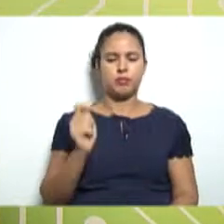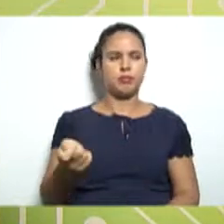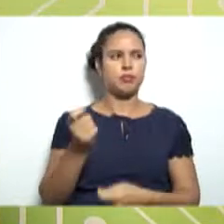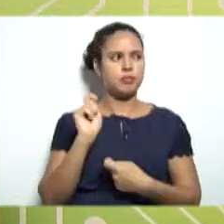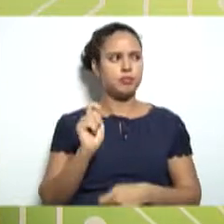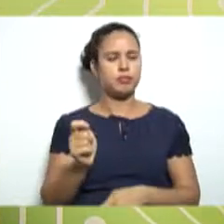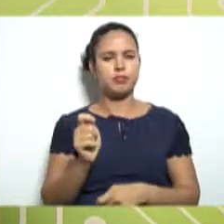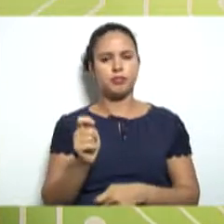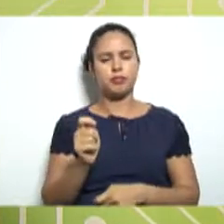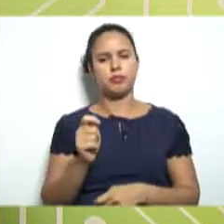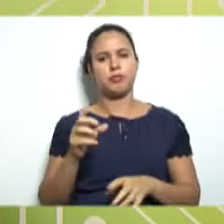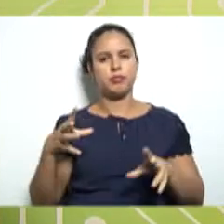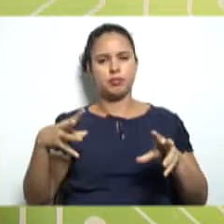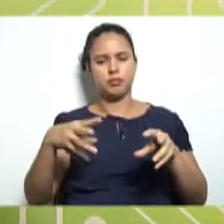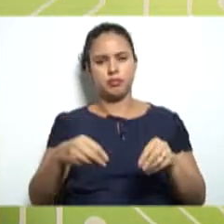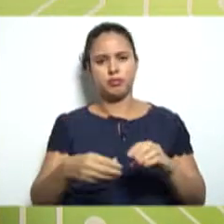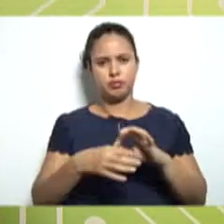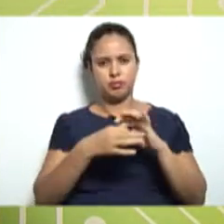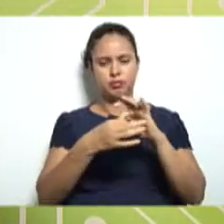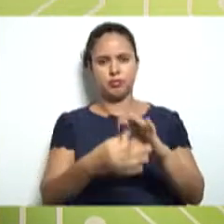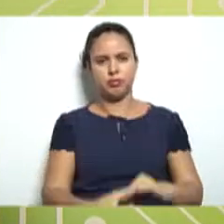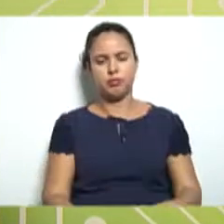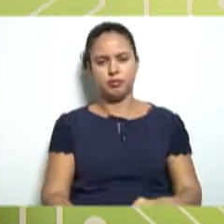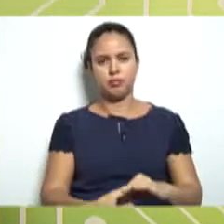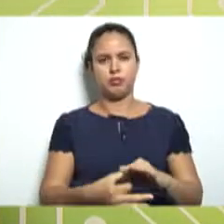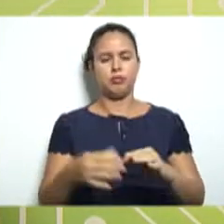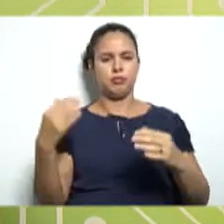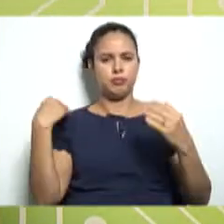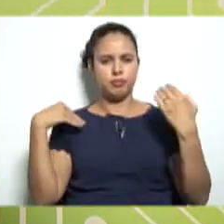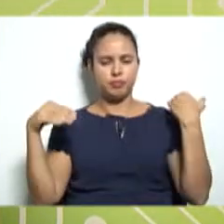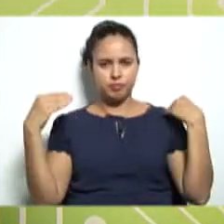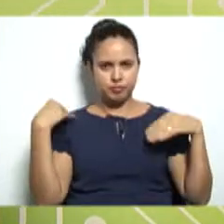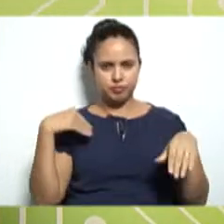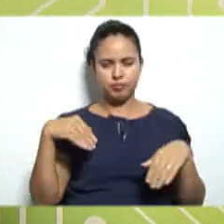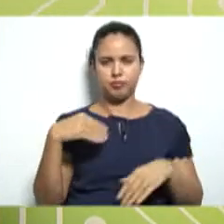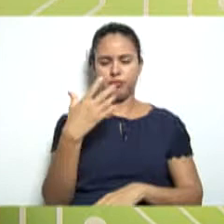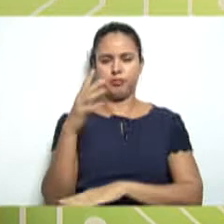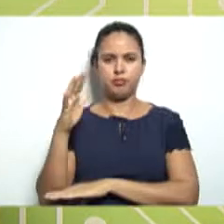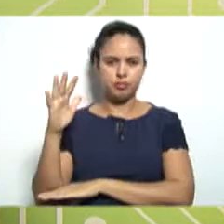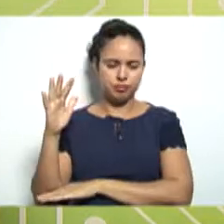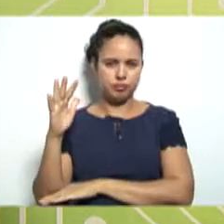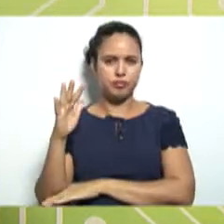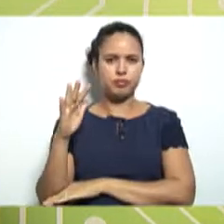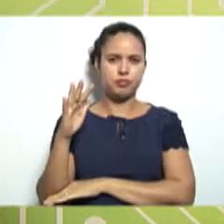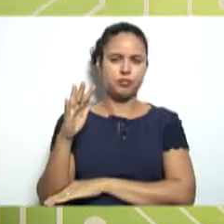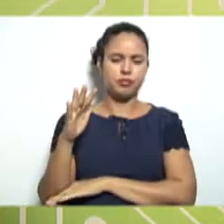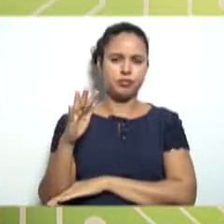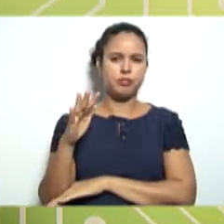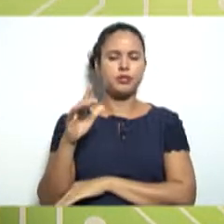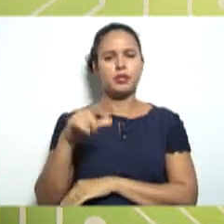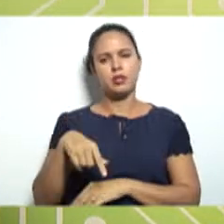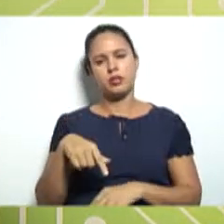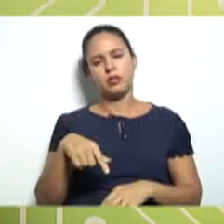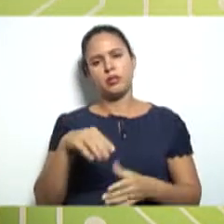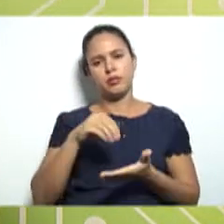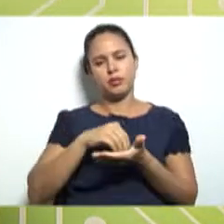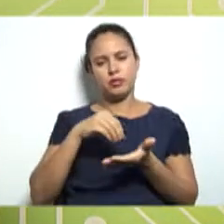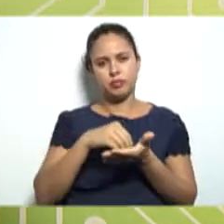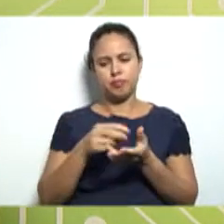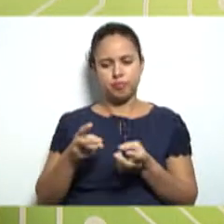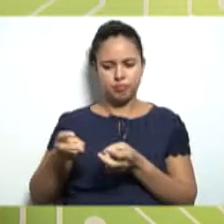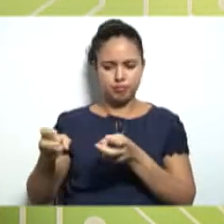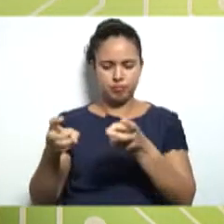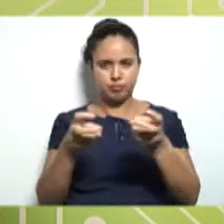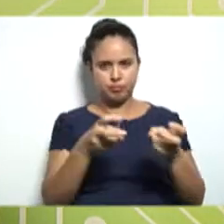acampamento, várias coisas ligadas ao turismo natural, ecológico e que ainda está sendo muito pouco economicamente explorado. No